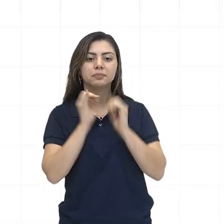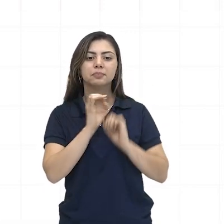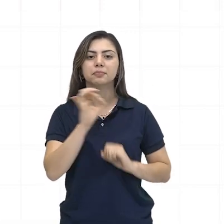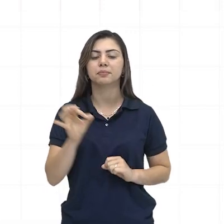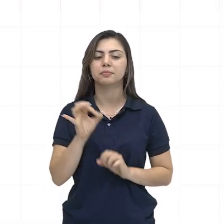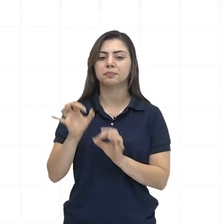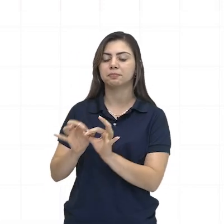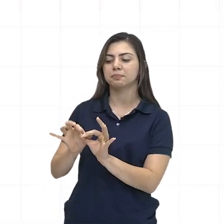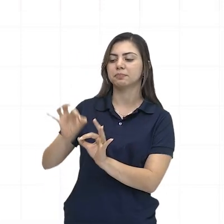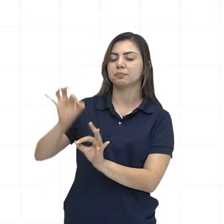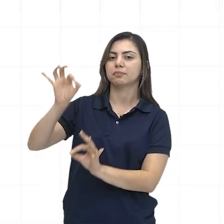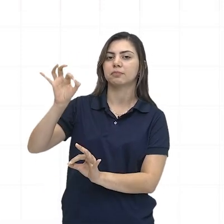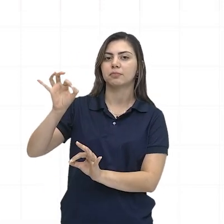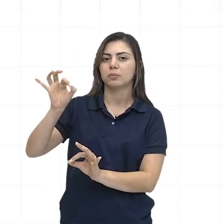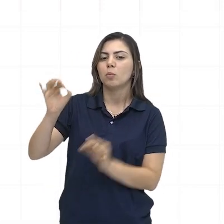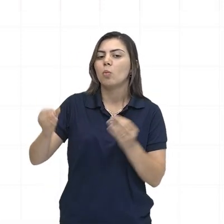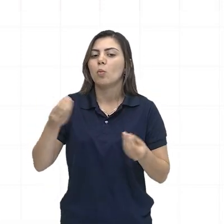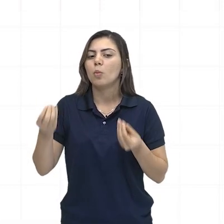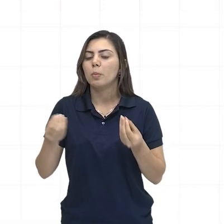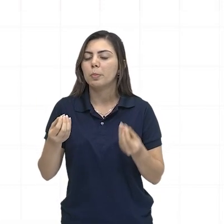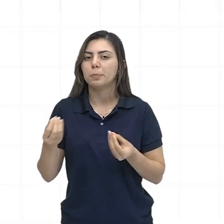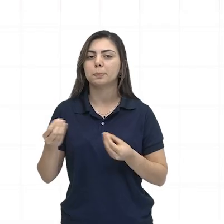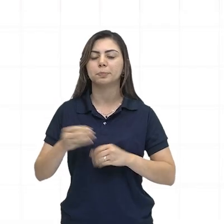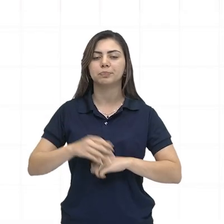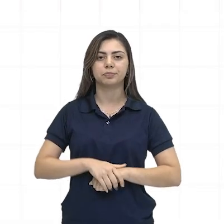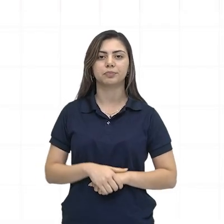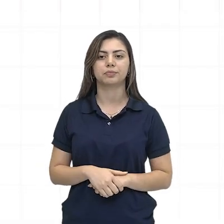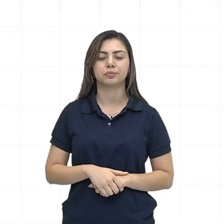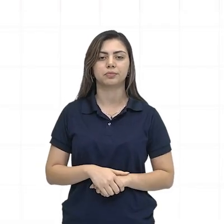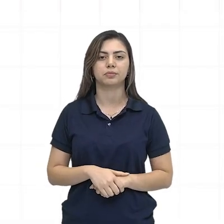aqui, pessoal, ela foi feita, né,